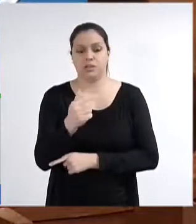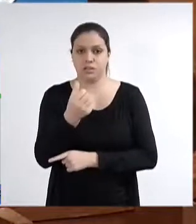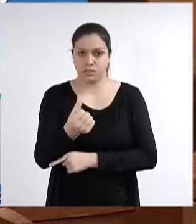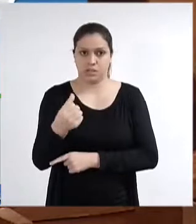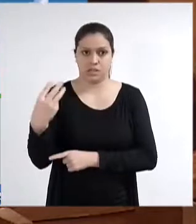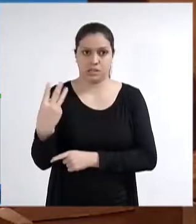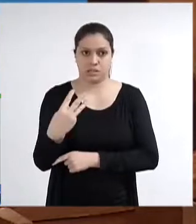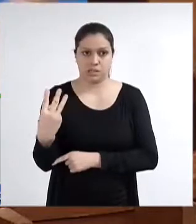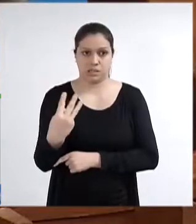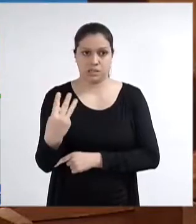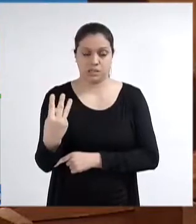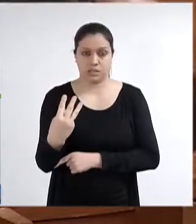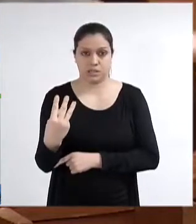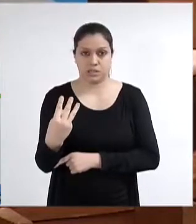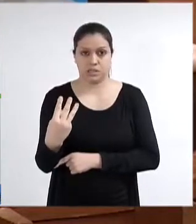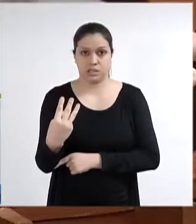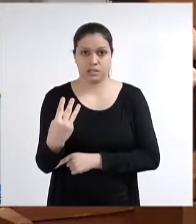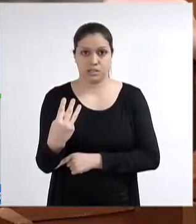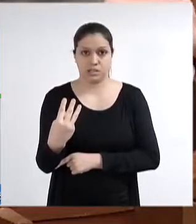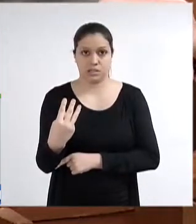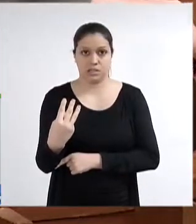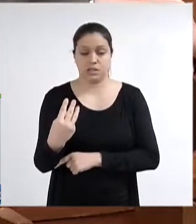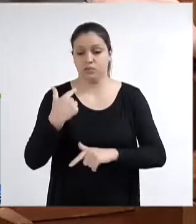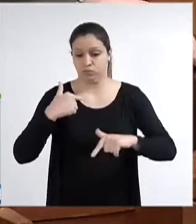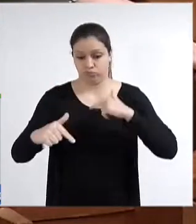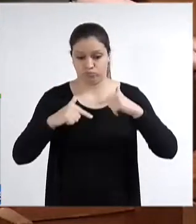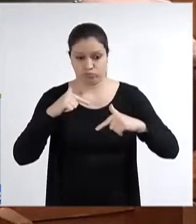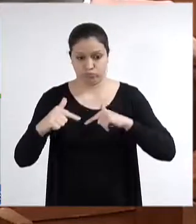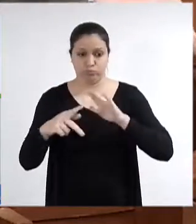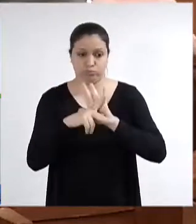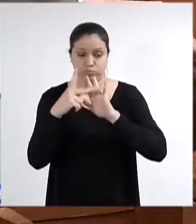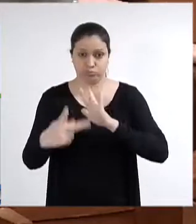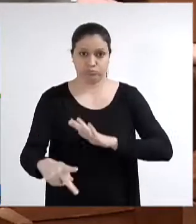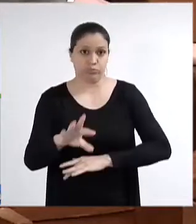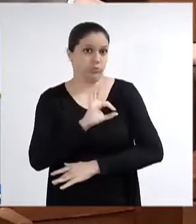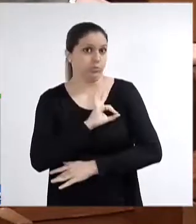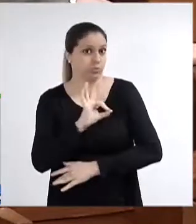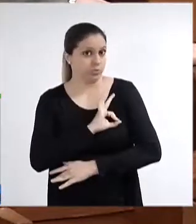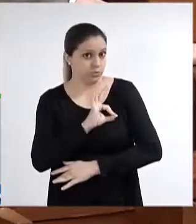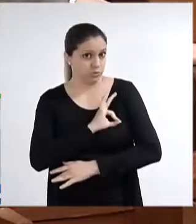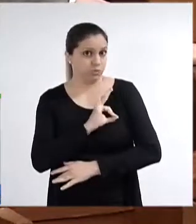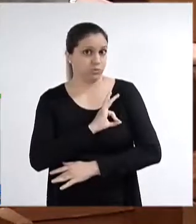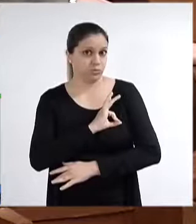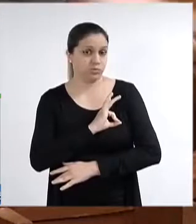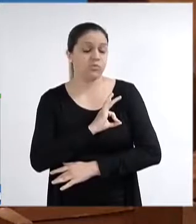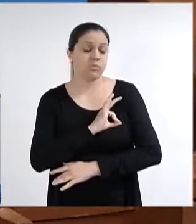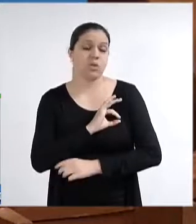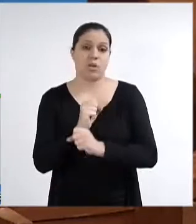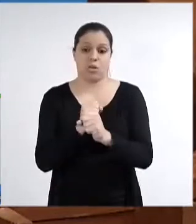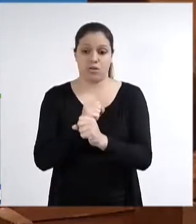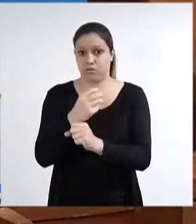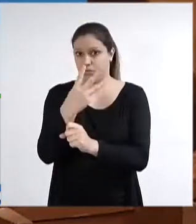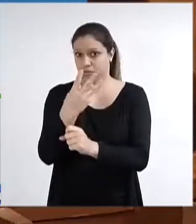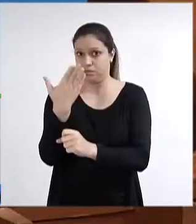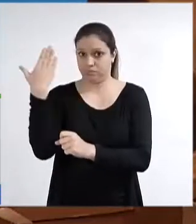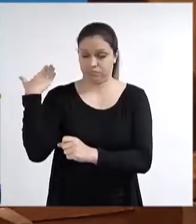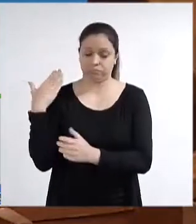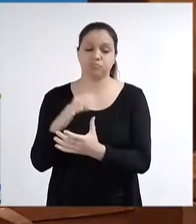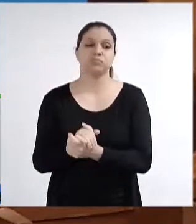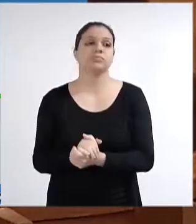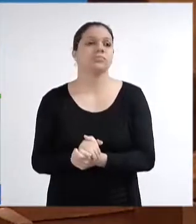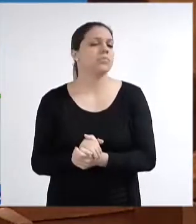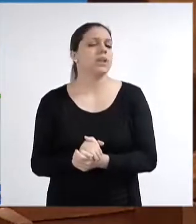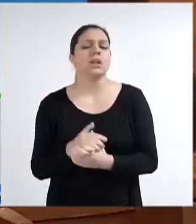11.763 procedimentos policiais nos últimos 3 anos. E aí, meu caro presidente, deputado Paulo Correia, a pergunta que se faz